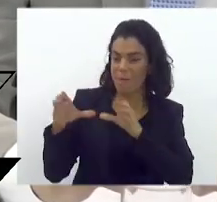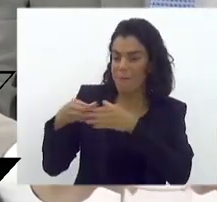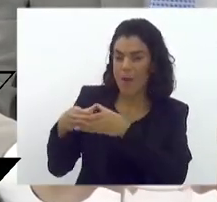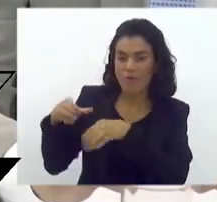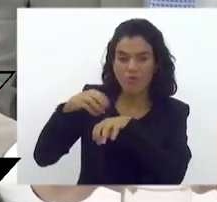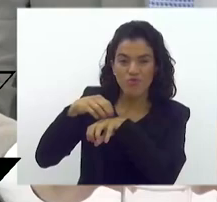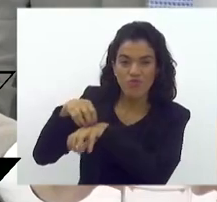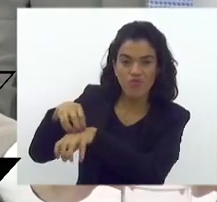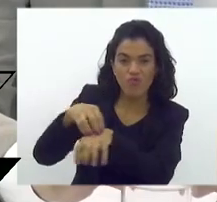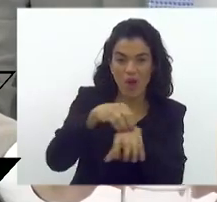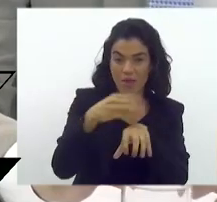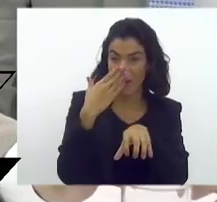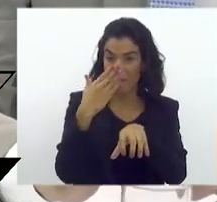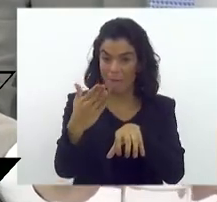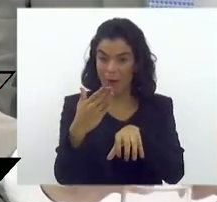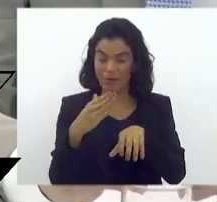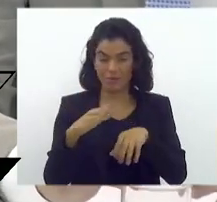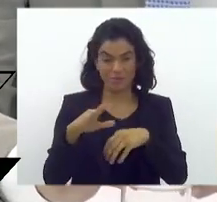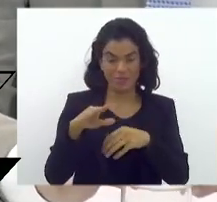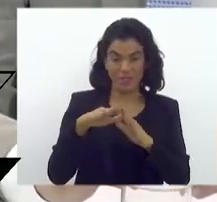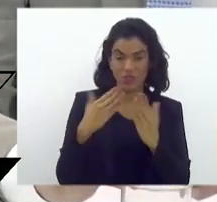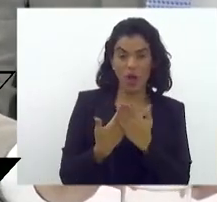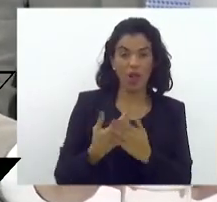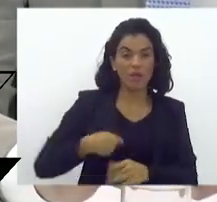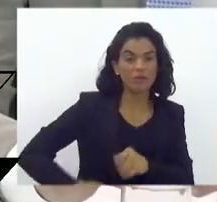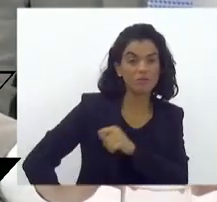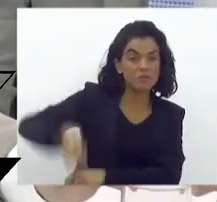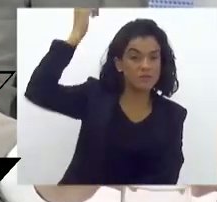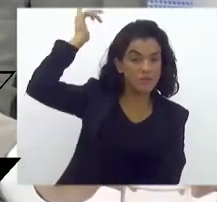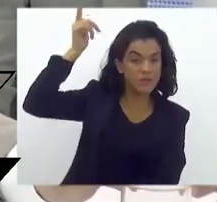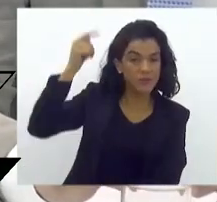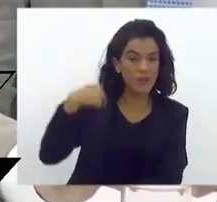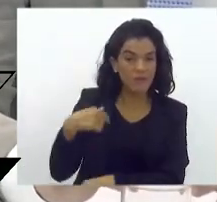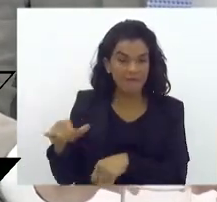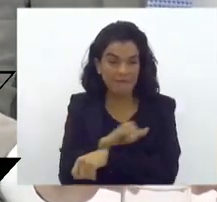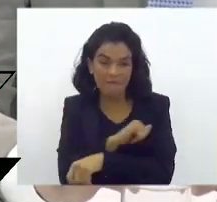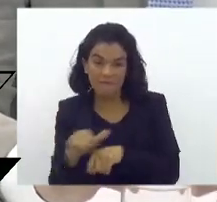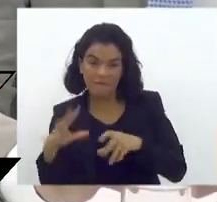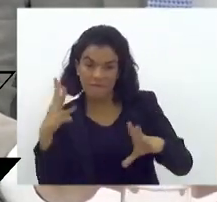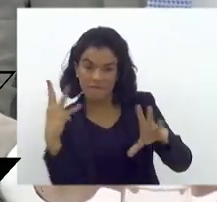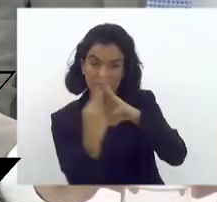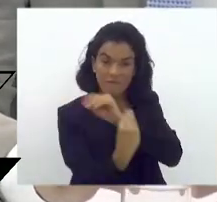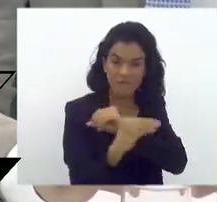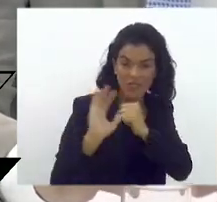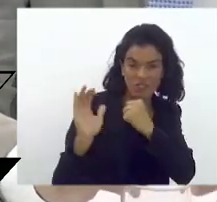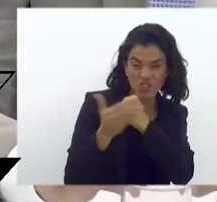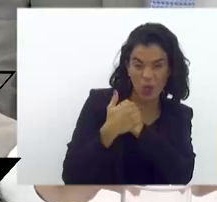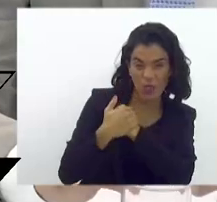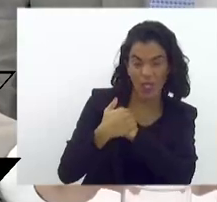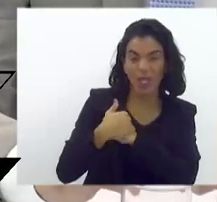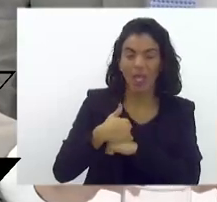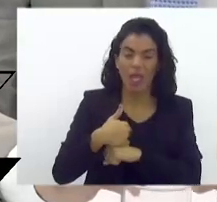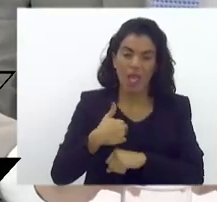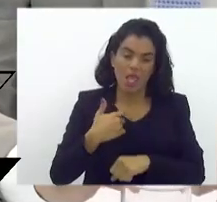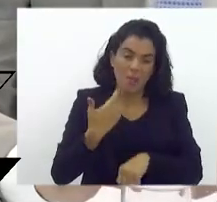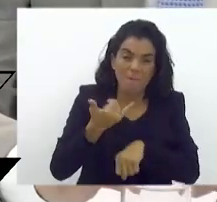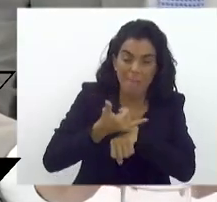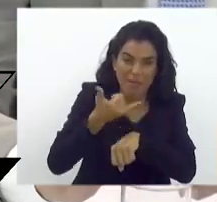fixo na porta da escola, o aluno pode jogar por cima do muro, pode inventar uma forma de entrar com esse tipo